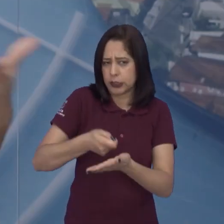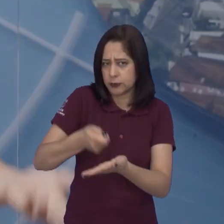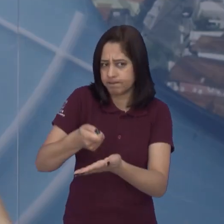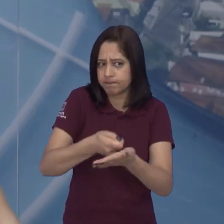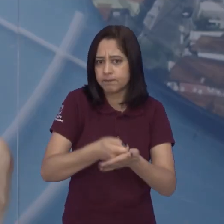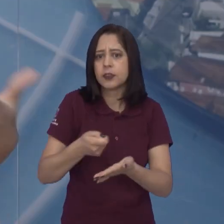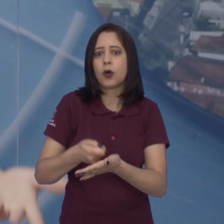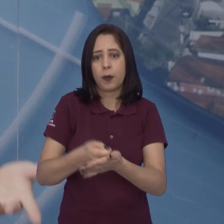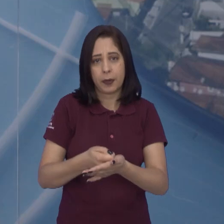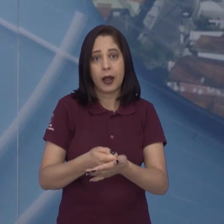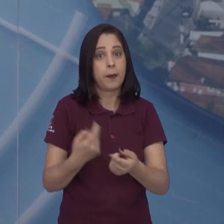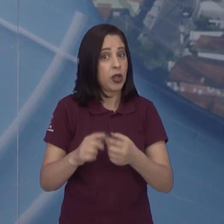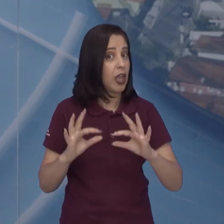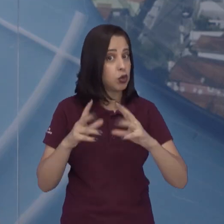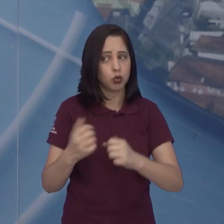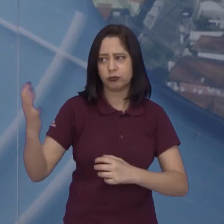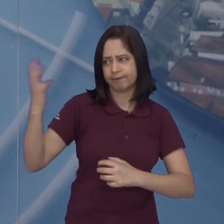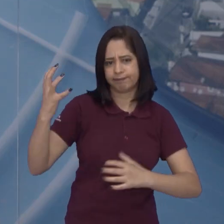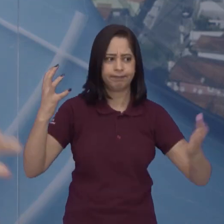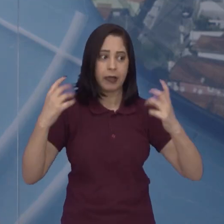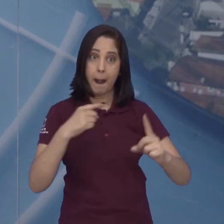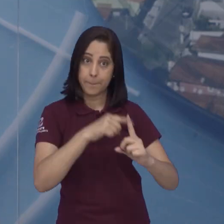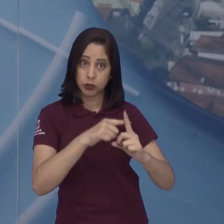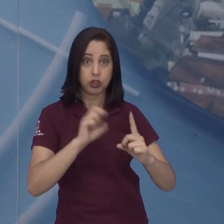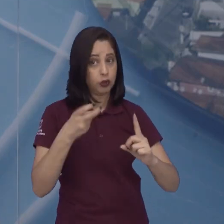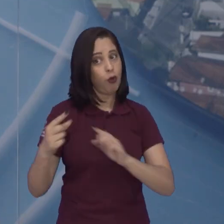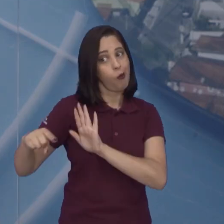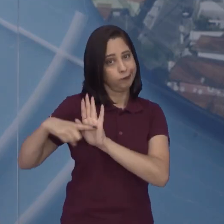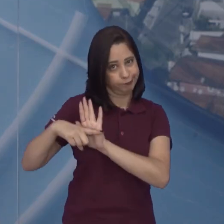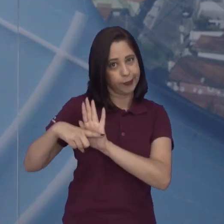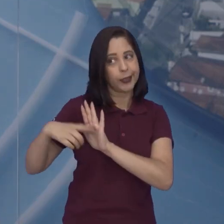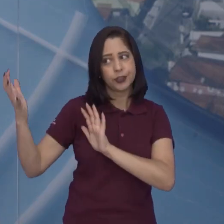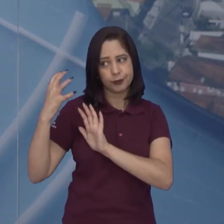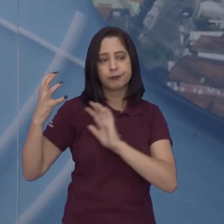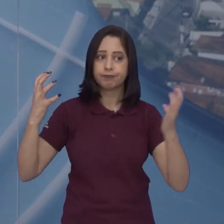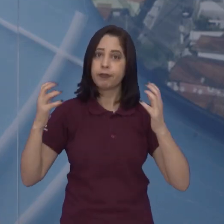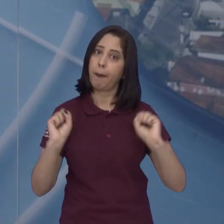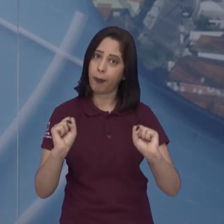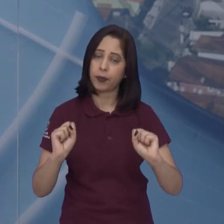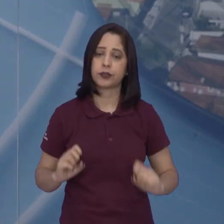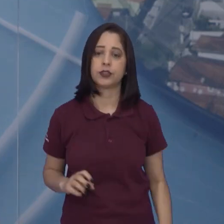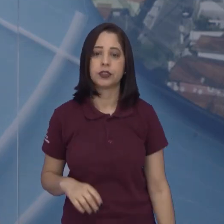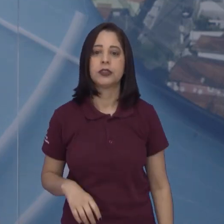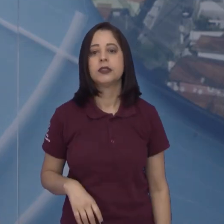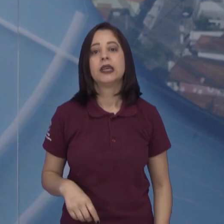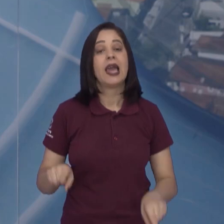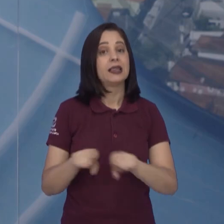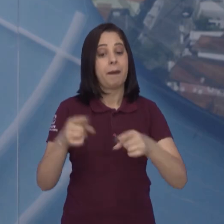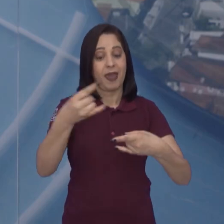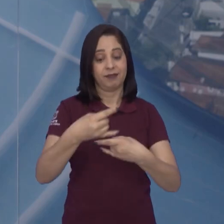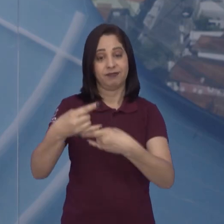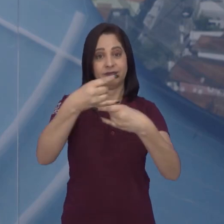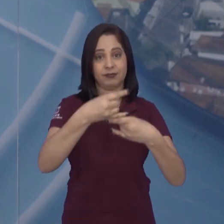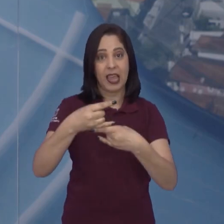afetados positivo ou negativamente também, né, quando esse planejamento está ok ou não. Olha só, além da Maria, quem está com a gente